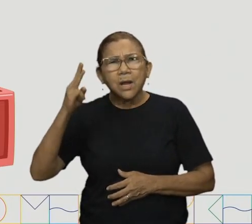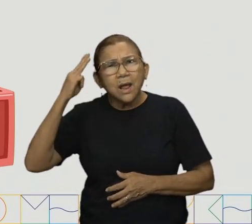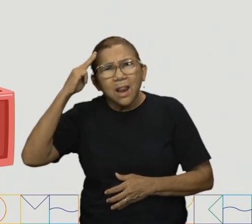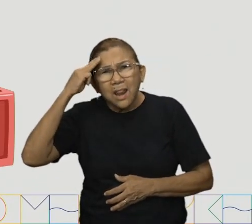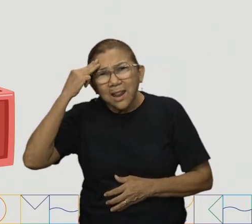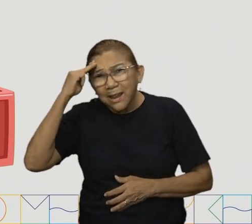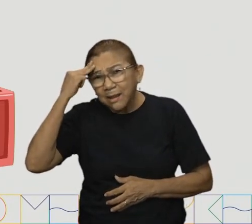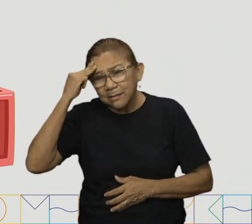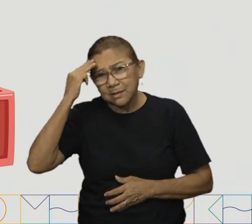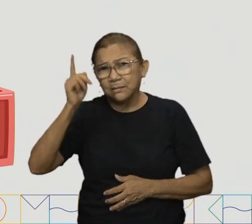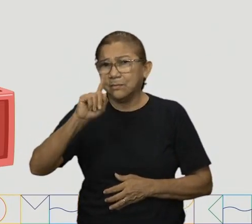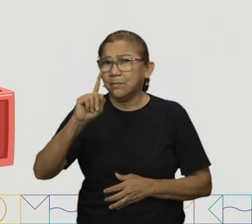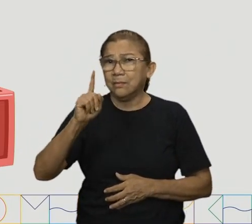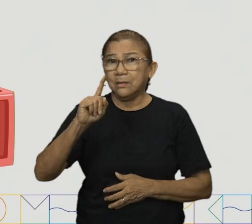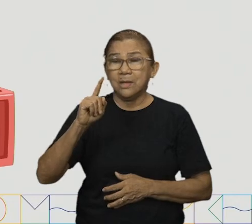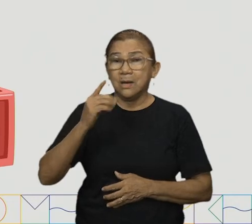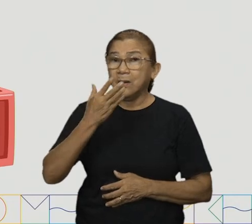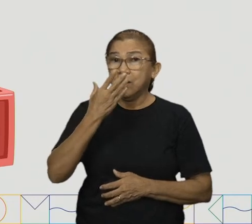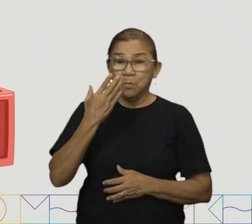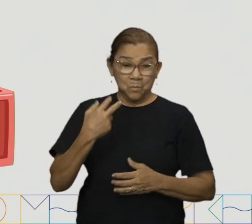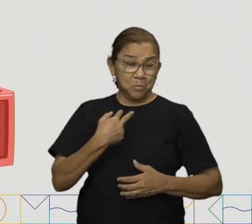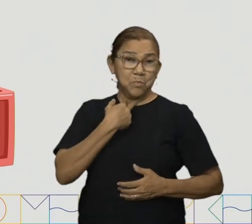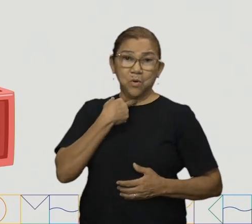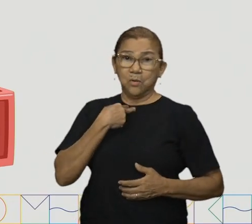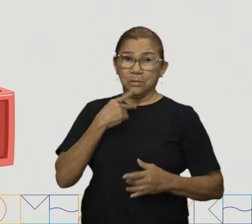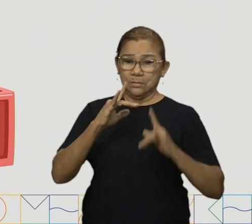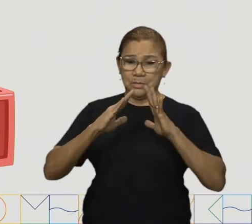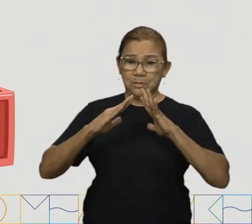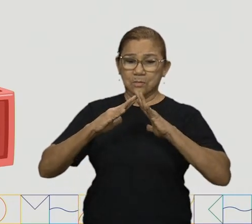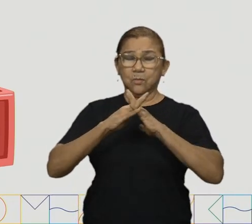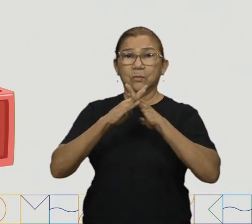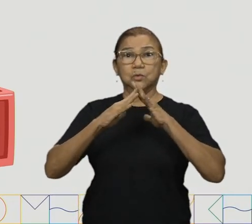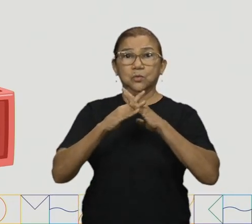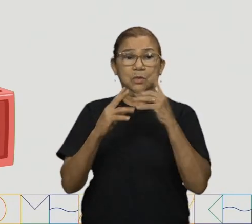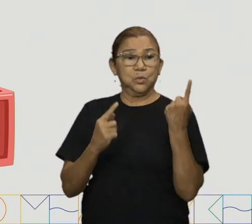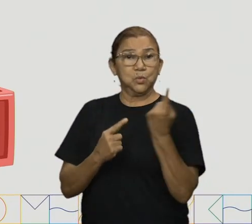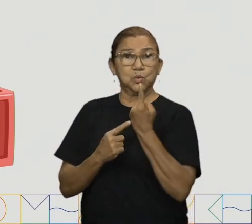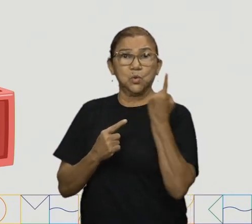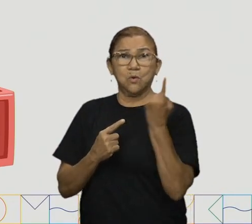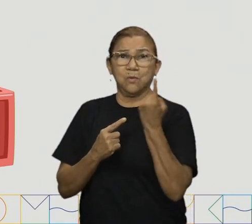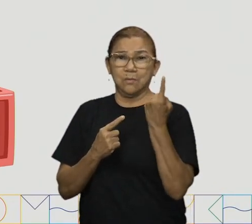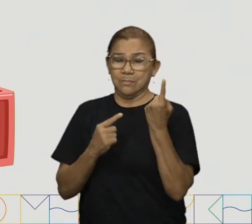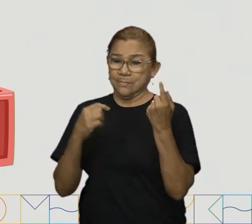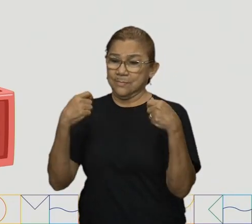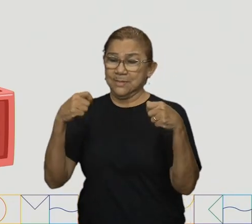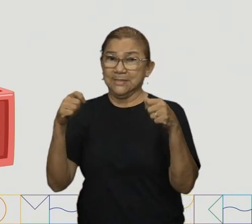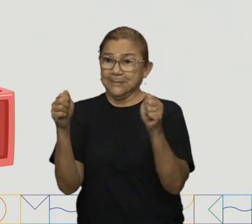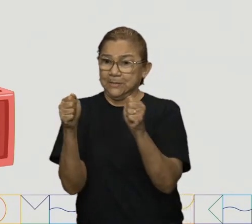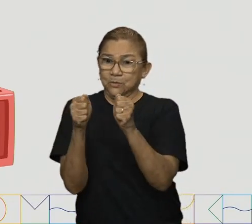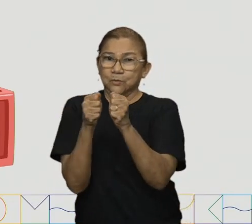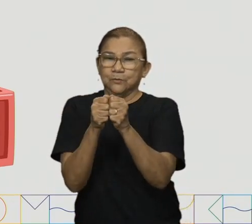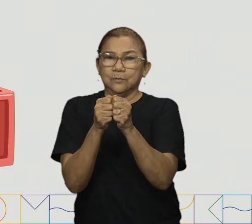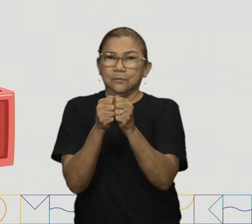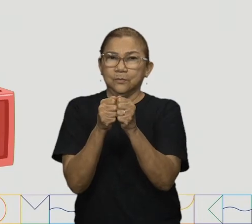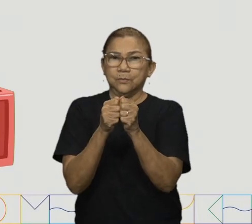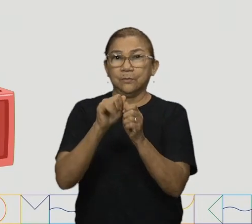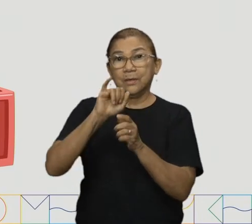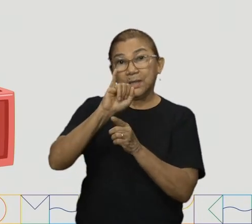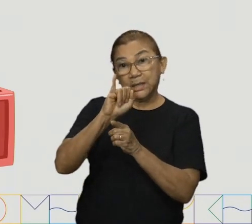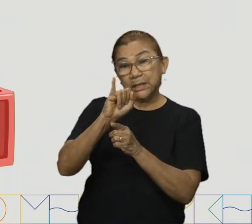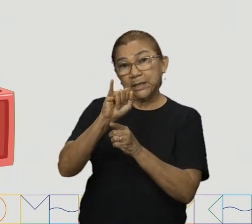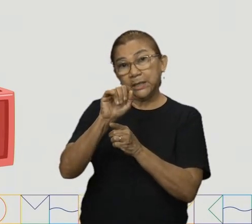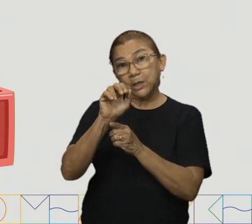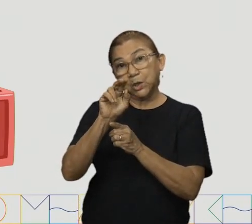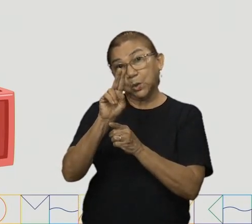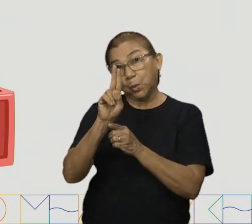seguinte, que nunca devemos deixar uma consoante sozinha numa sílaba, certo? Em algumas palavras, os fonemas I e U não